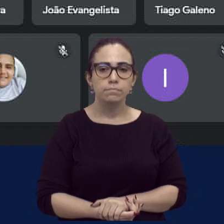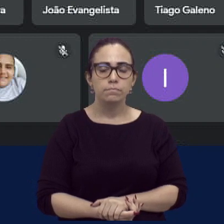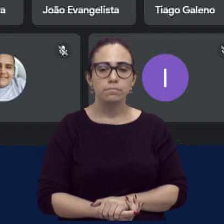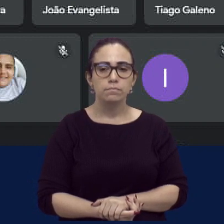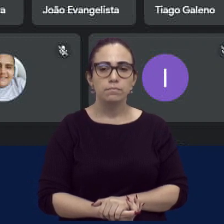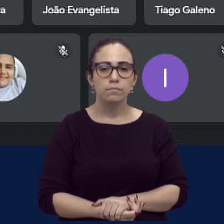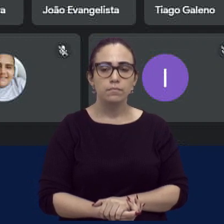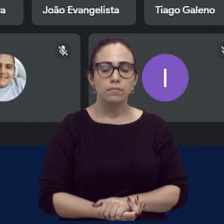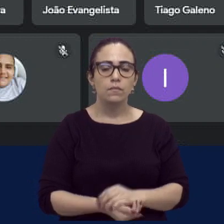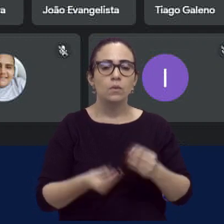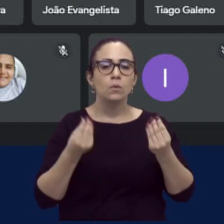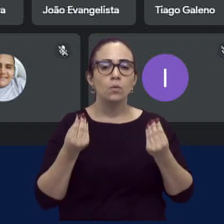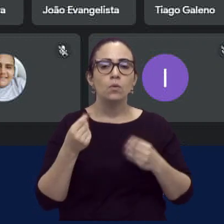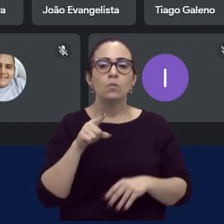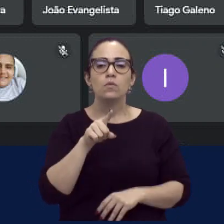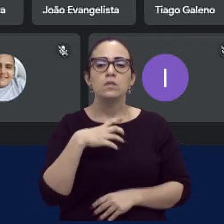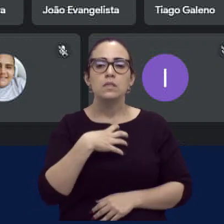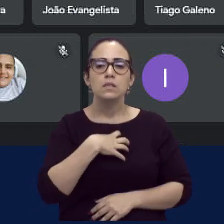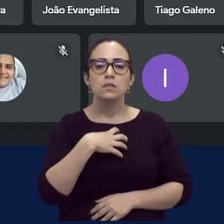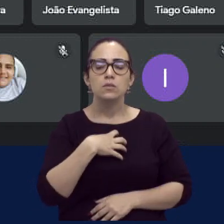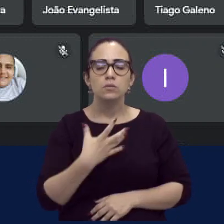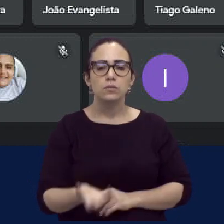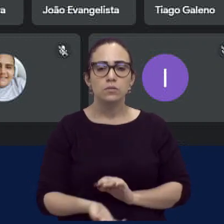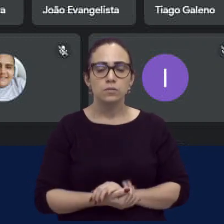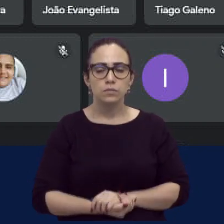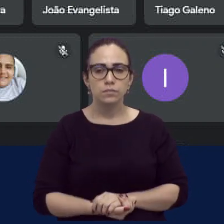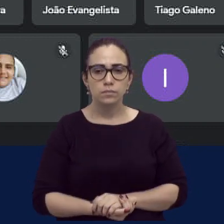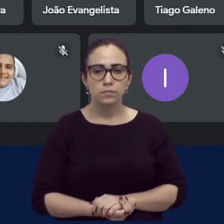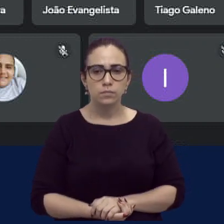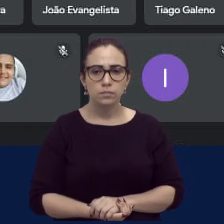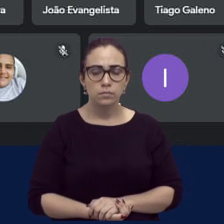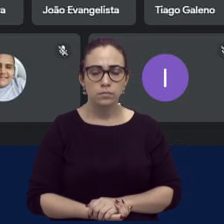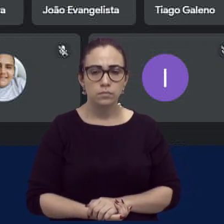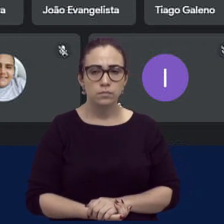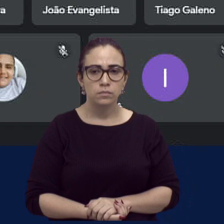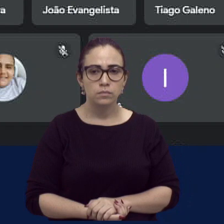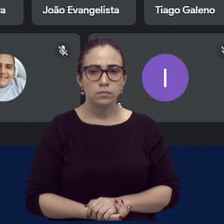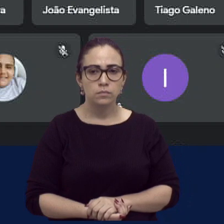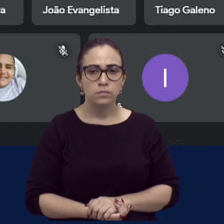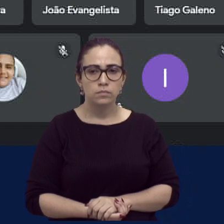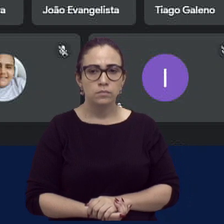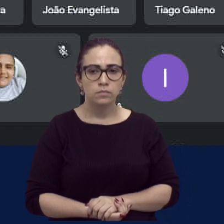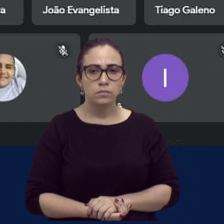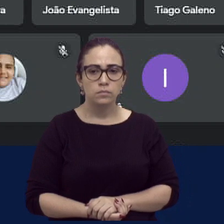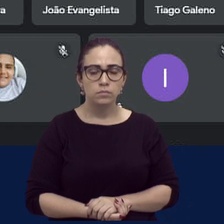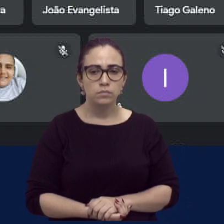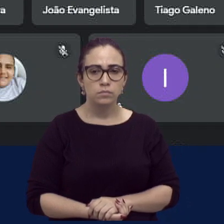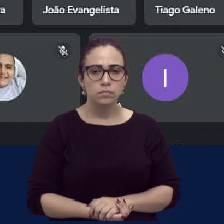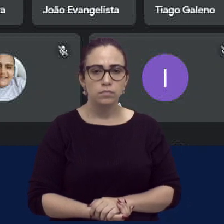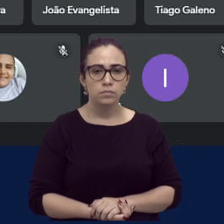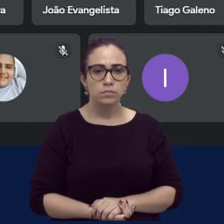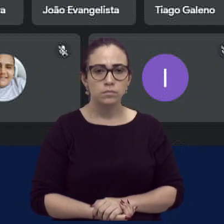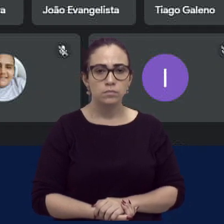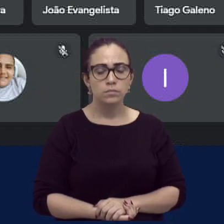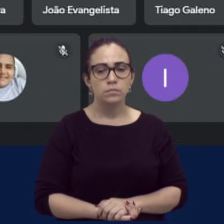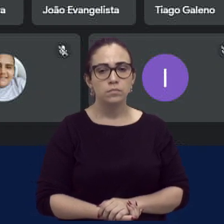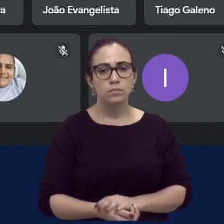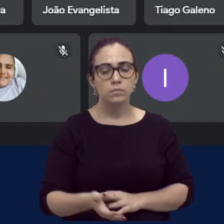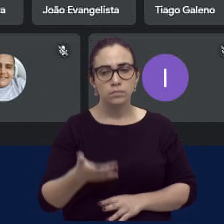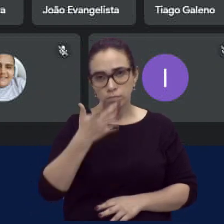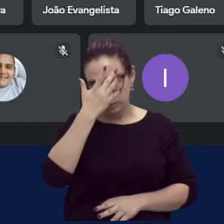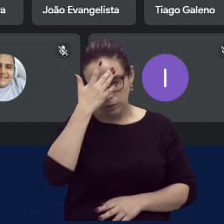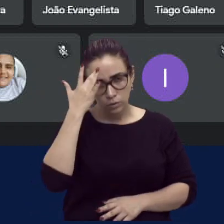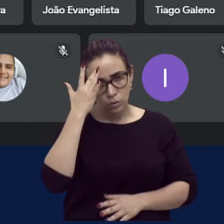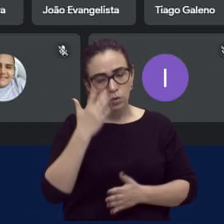como você está se sentindo com essa situação? E aí a pessoa vai começar e talvez até